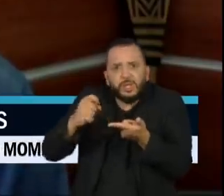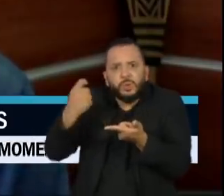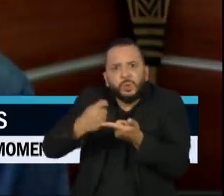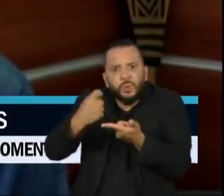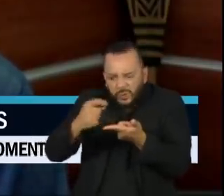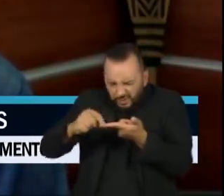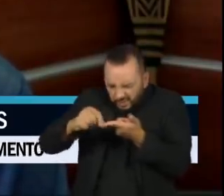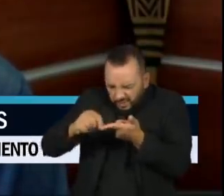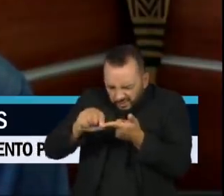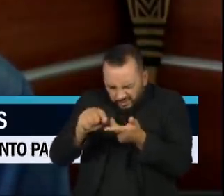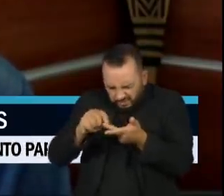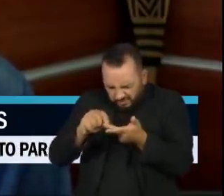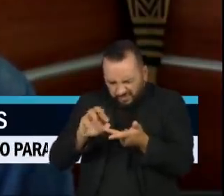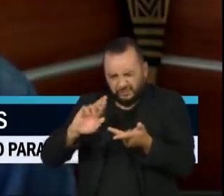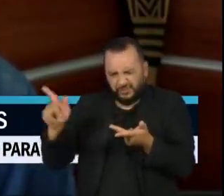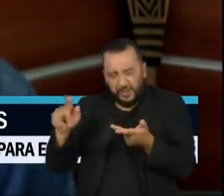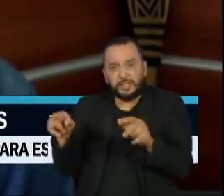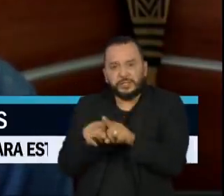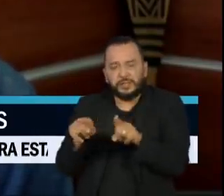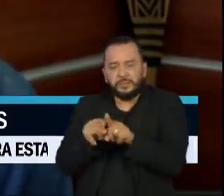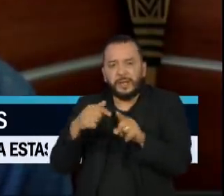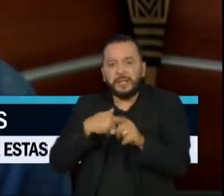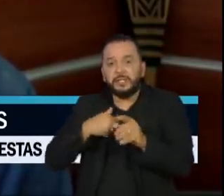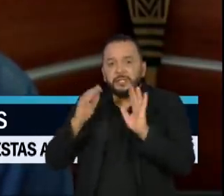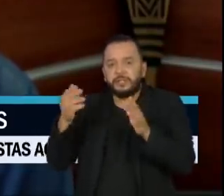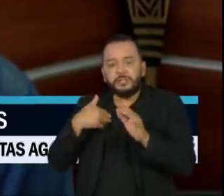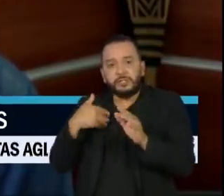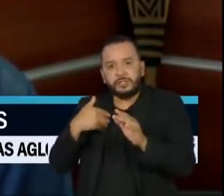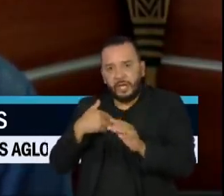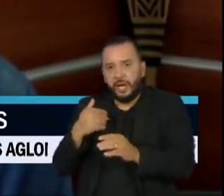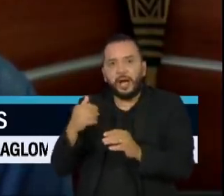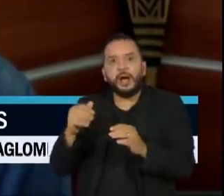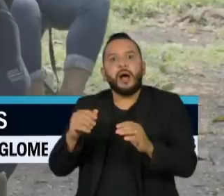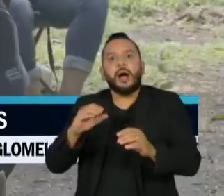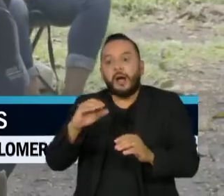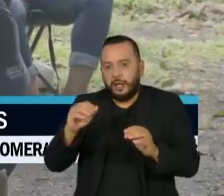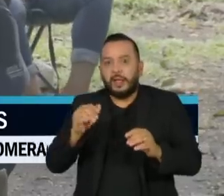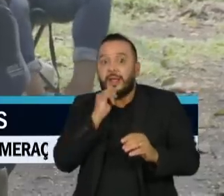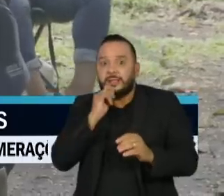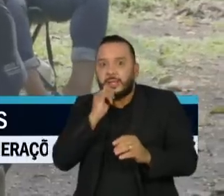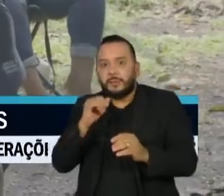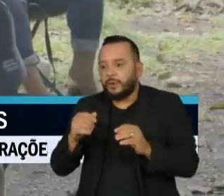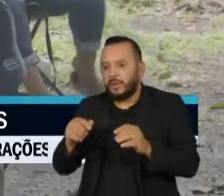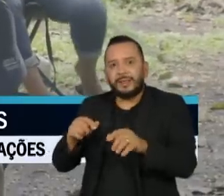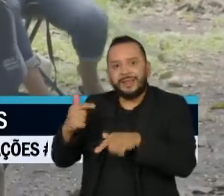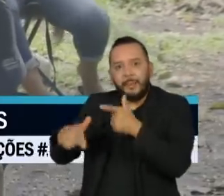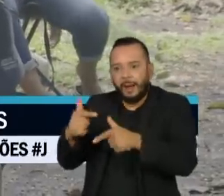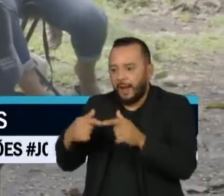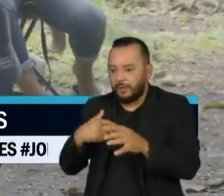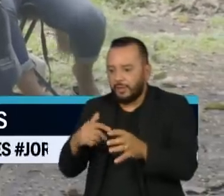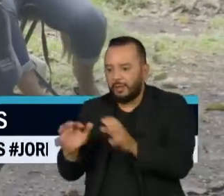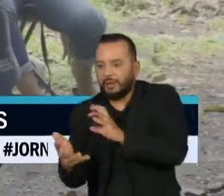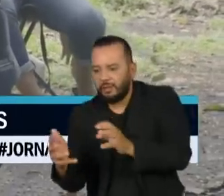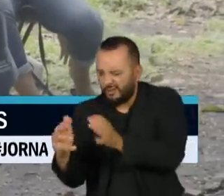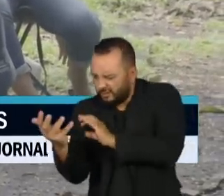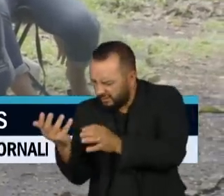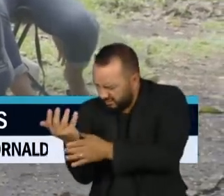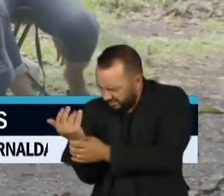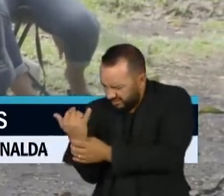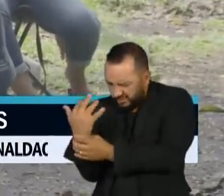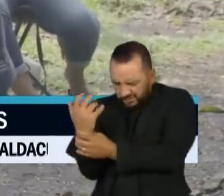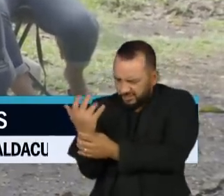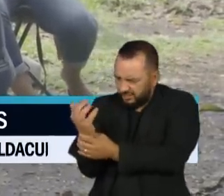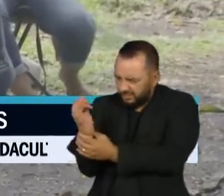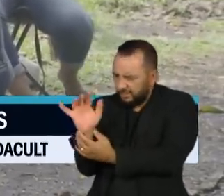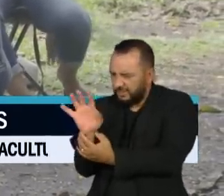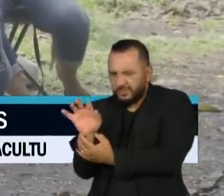reflexo, problemas de coordenação motora, e o que chamou a atenção da gente foram déficits